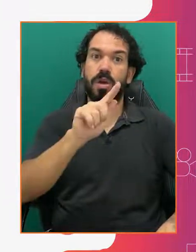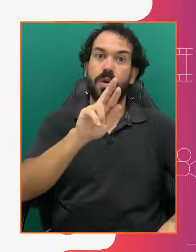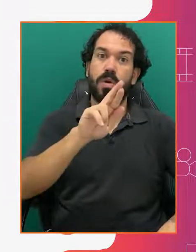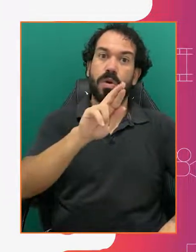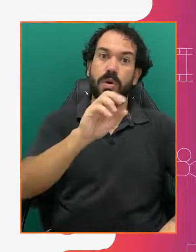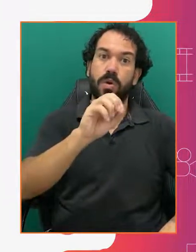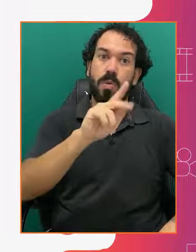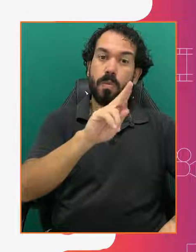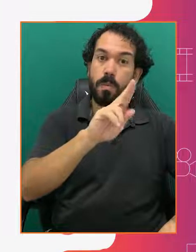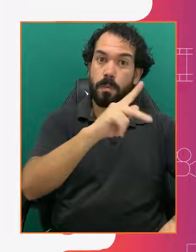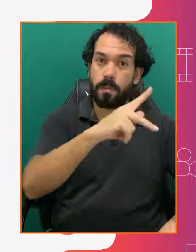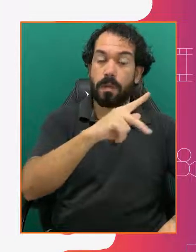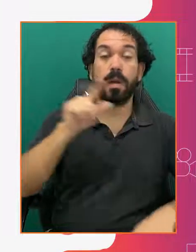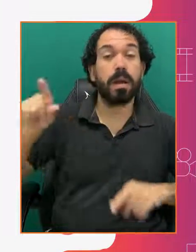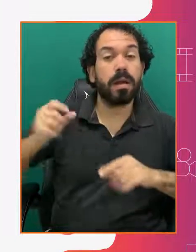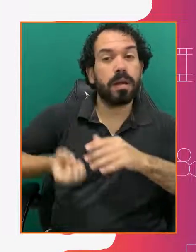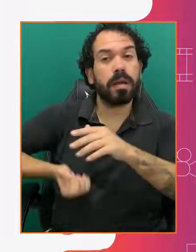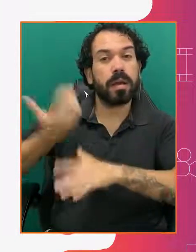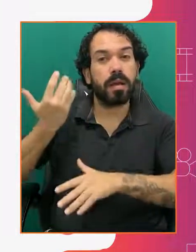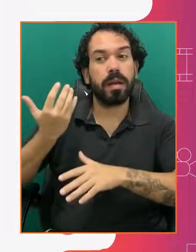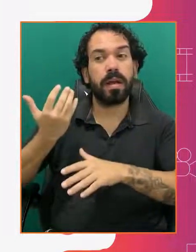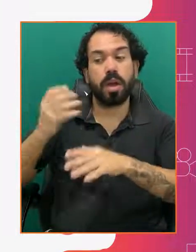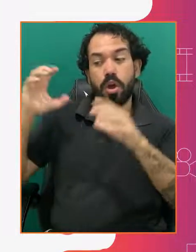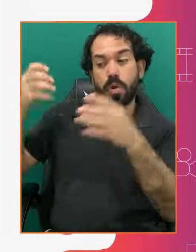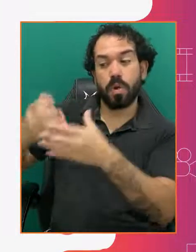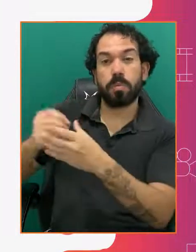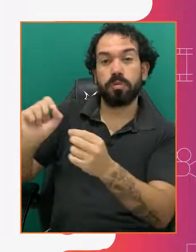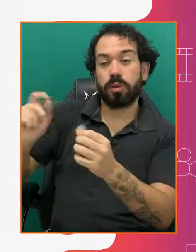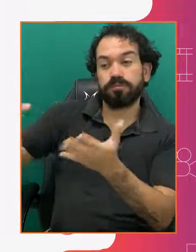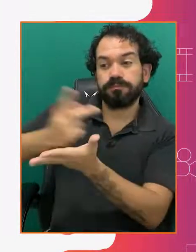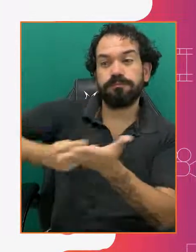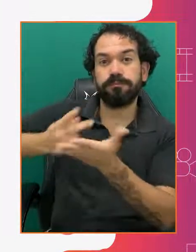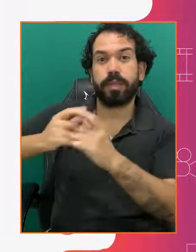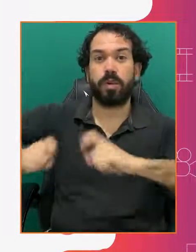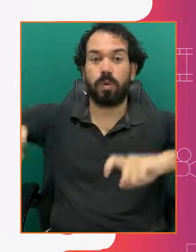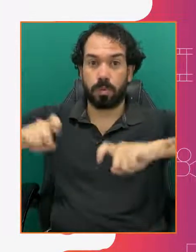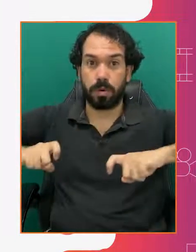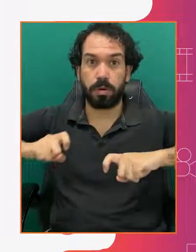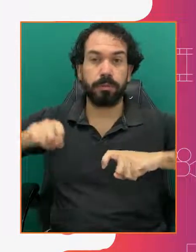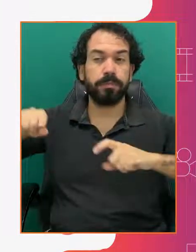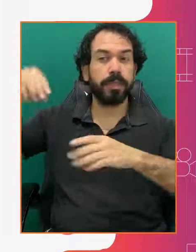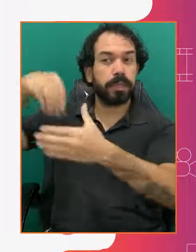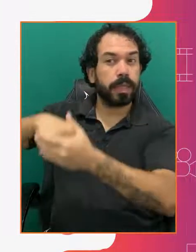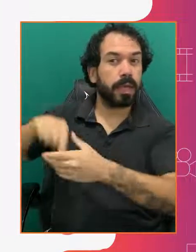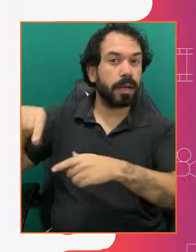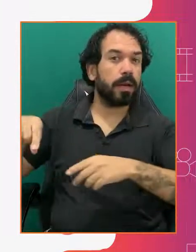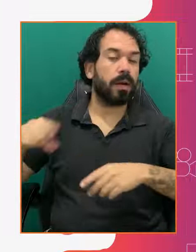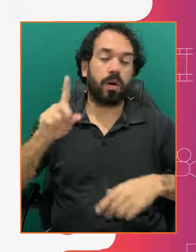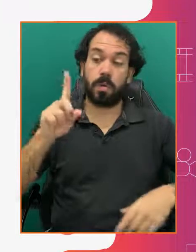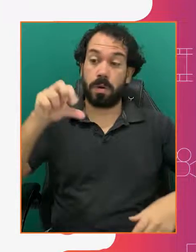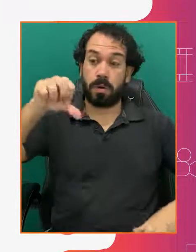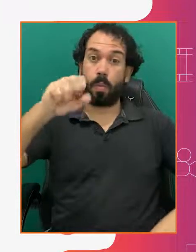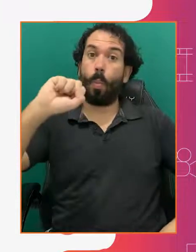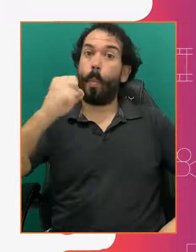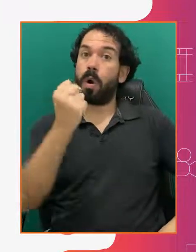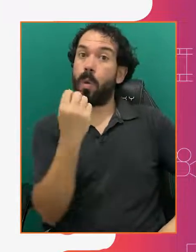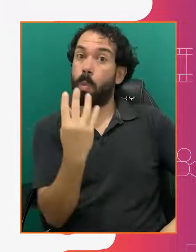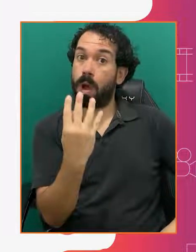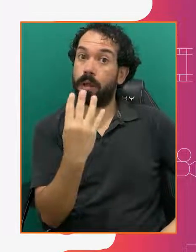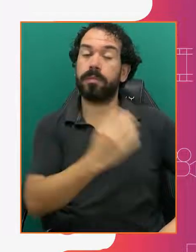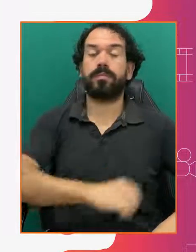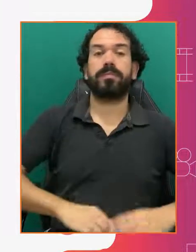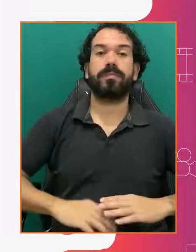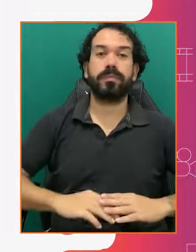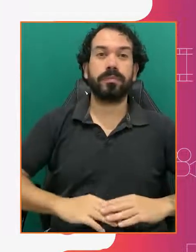com projetos gráficos de animação computadorizada. Nesse estúdio, em